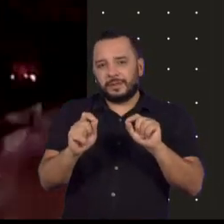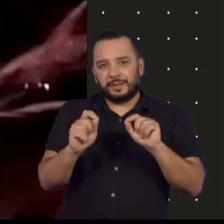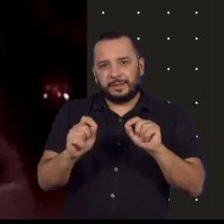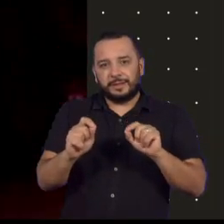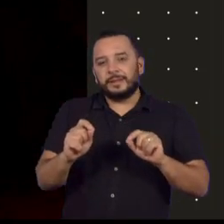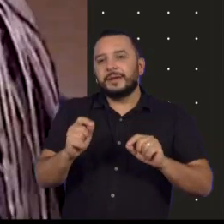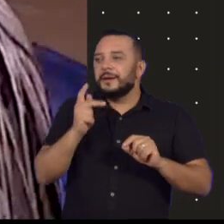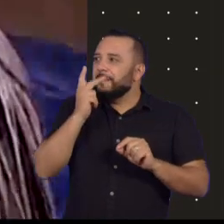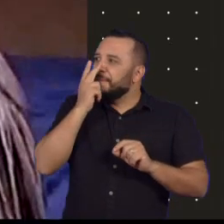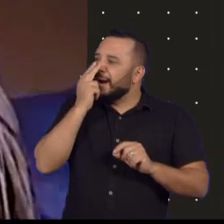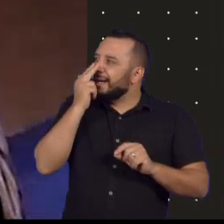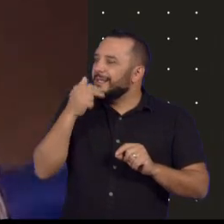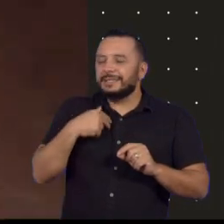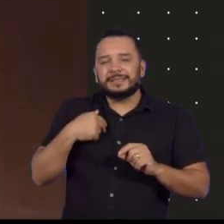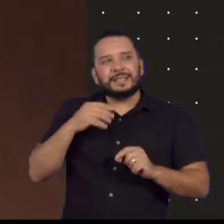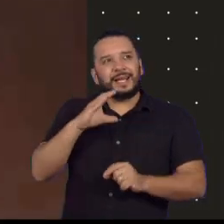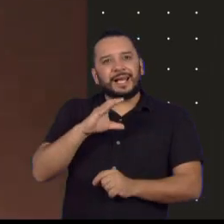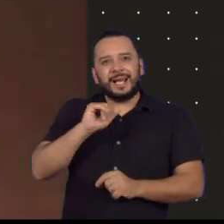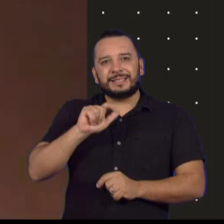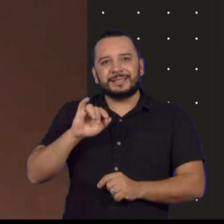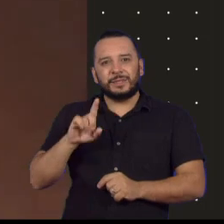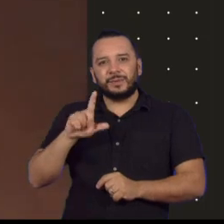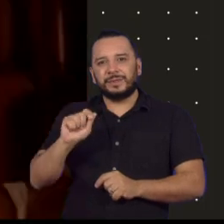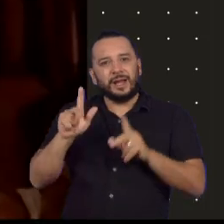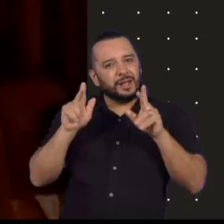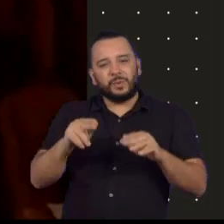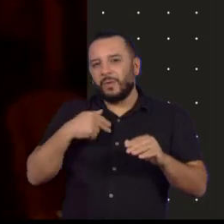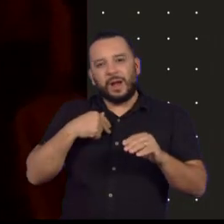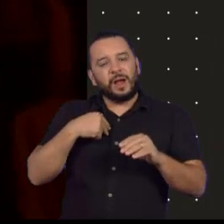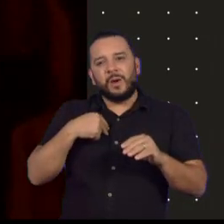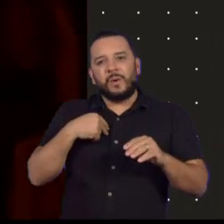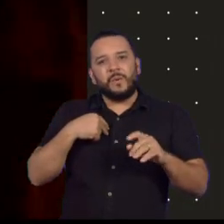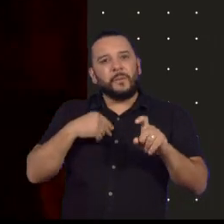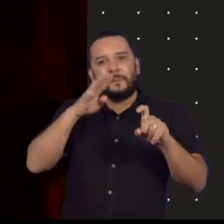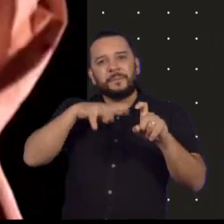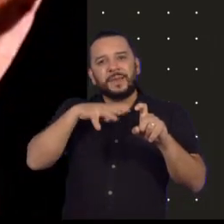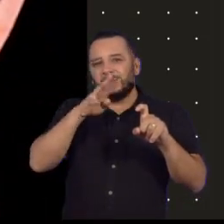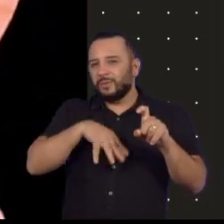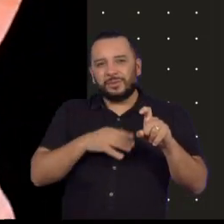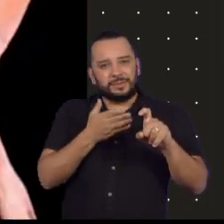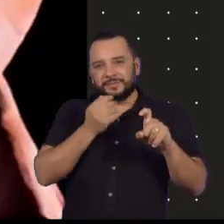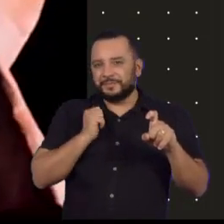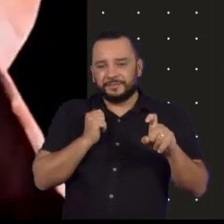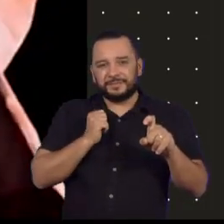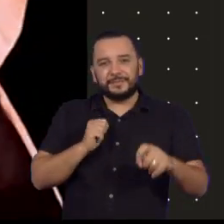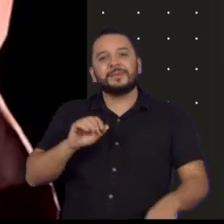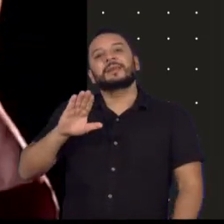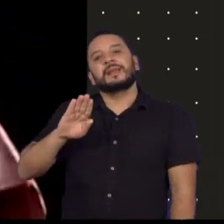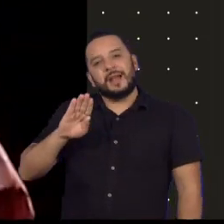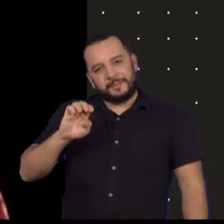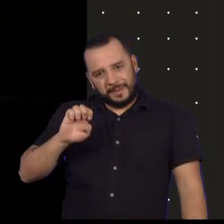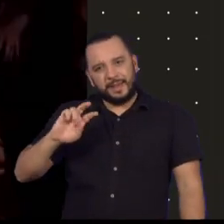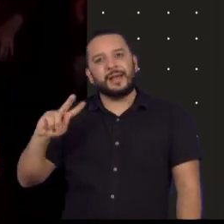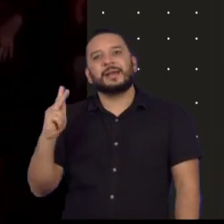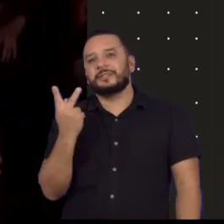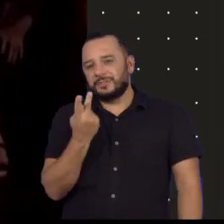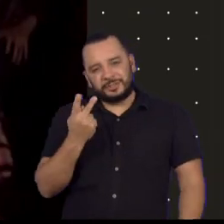Cacilda, que esse ano faz 100 anos. A Bete, ela foi extraordinária na